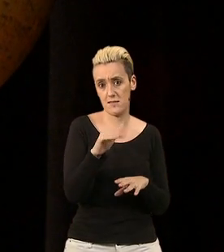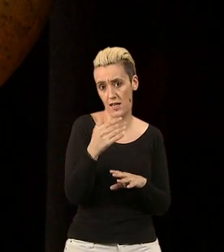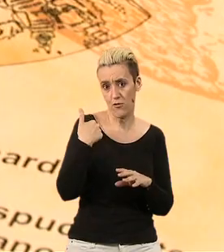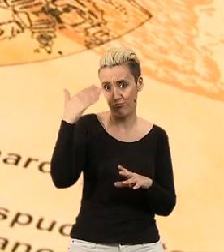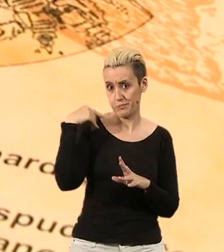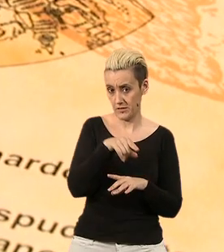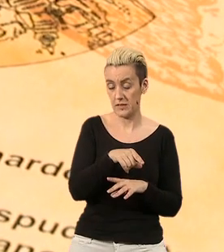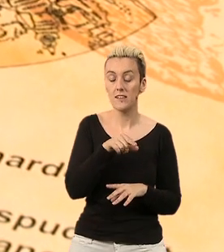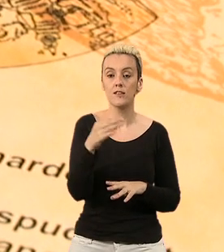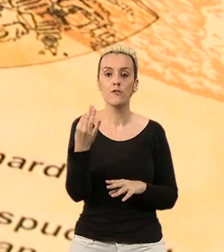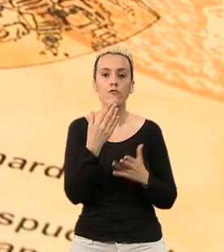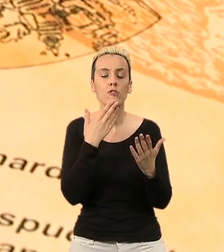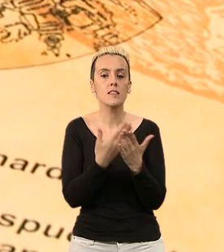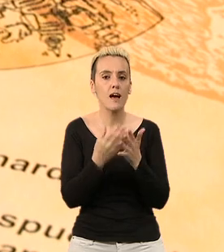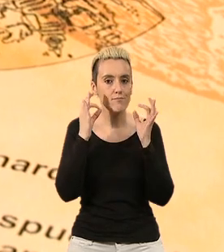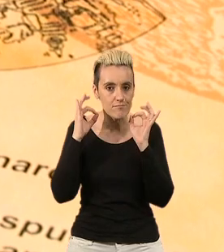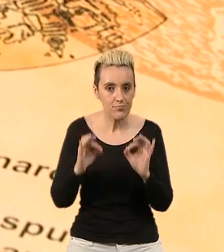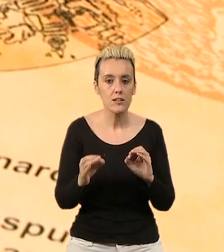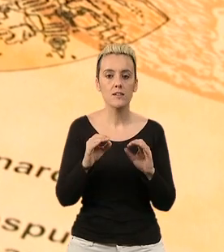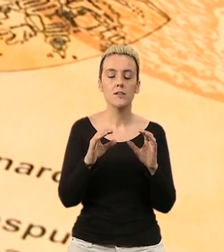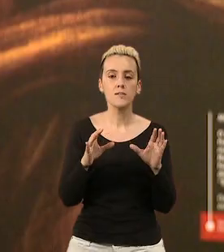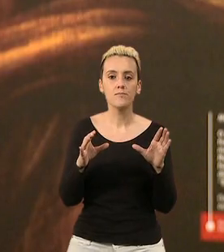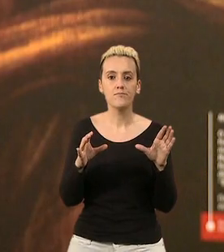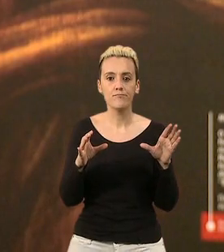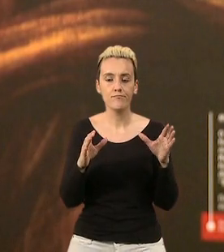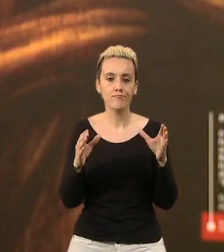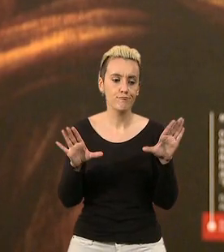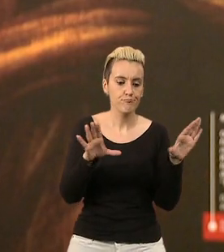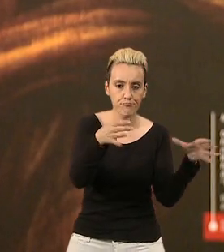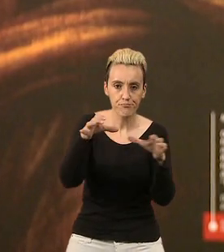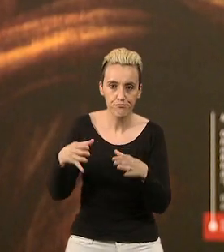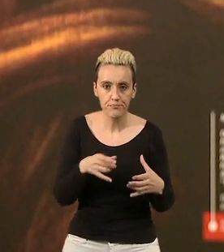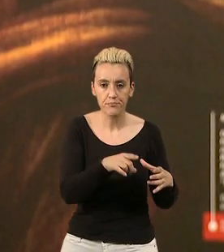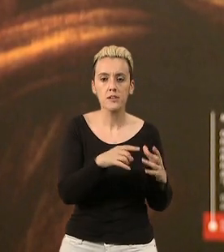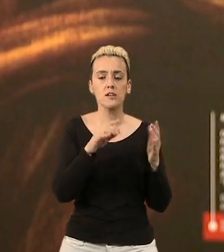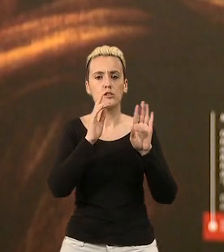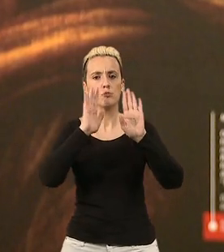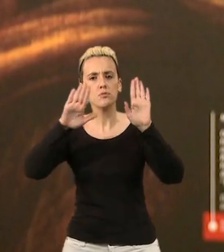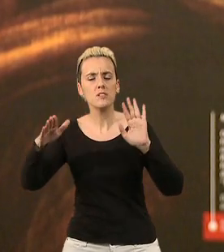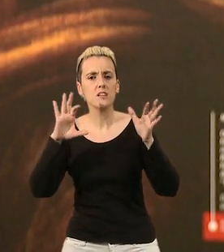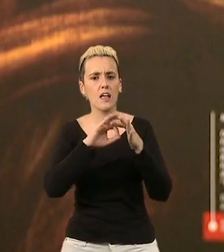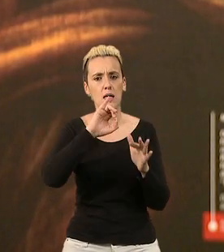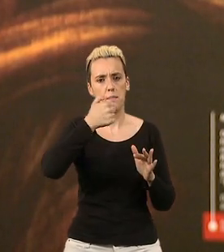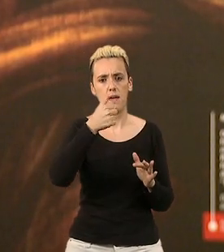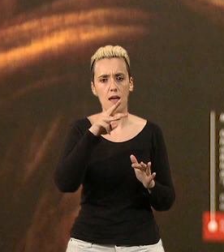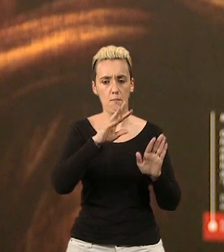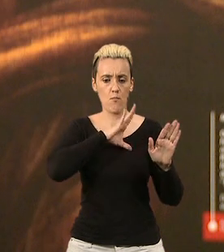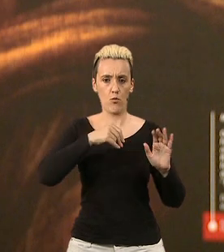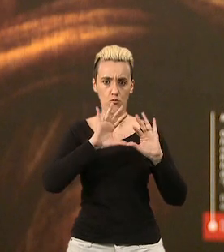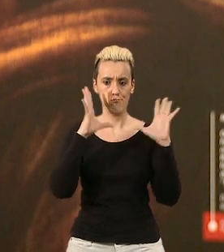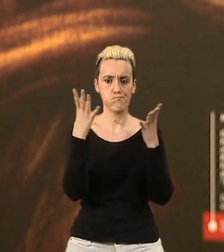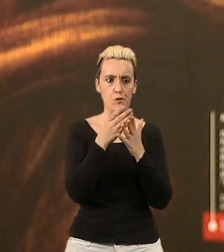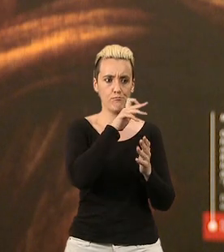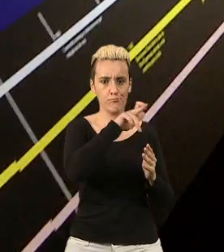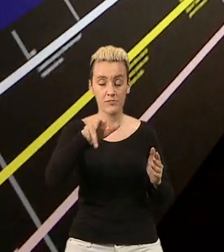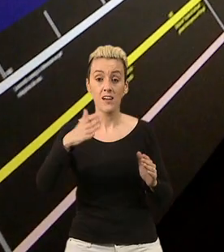passado, constituiu uma das três coleções que a IBM fez para o mundo inteiro. Coimbra recebeu-a nessa